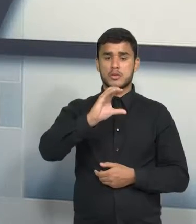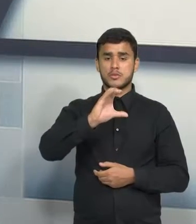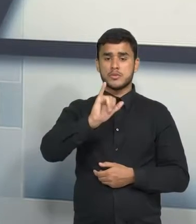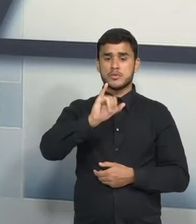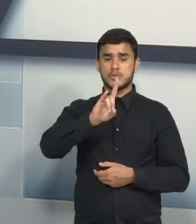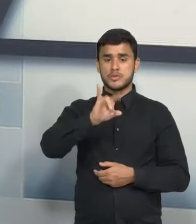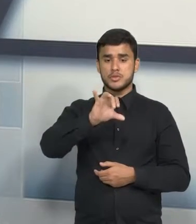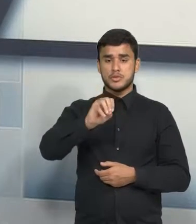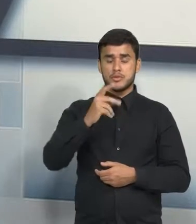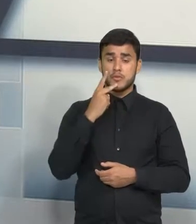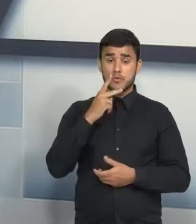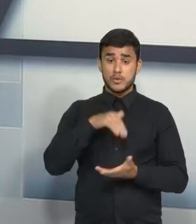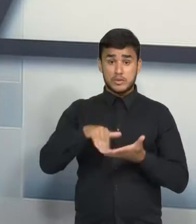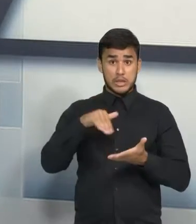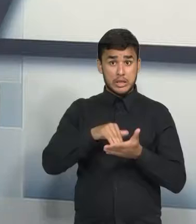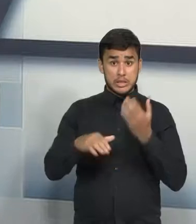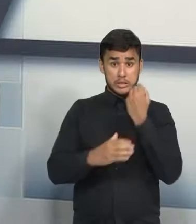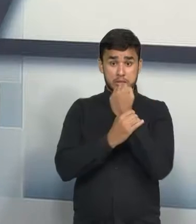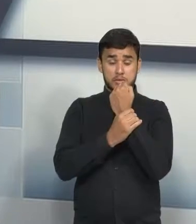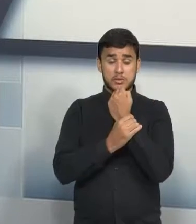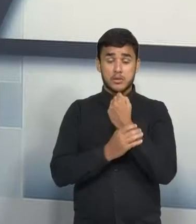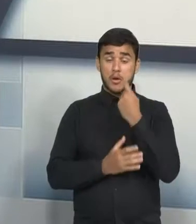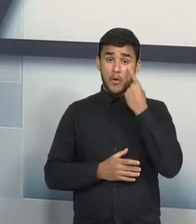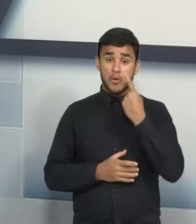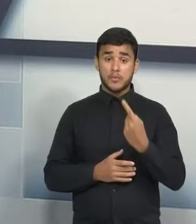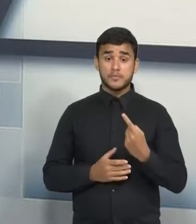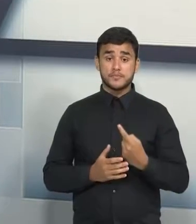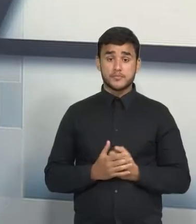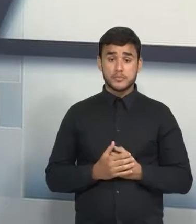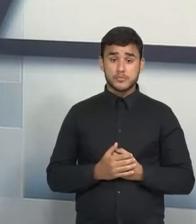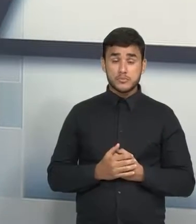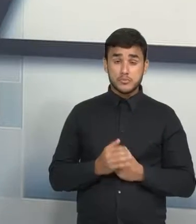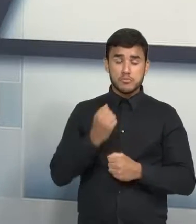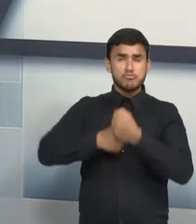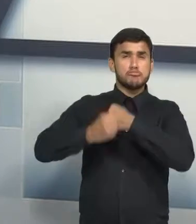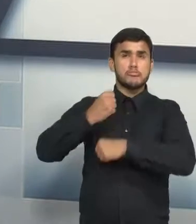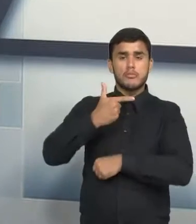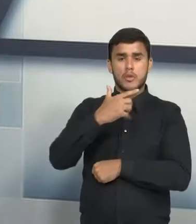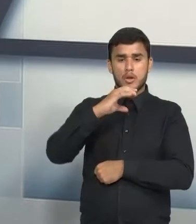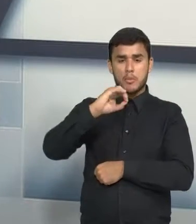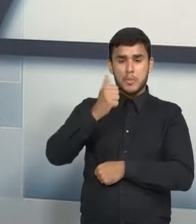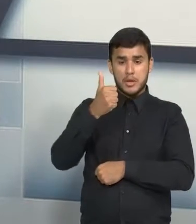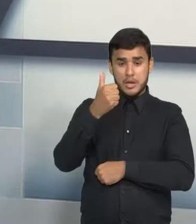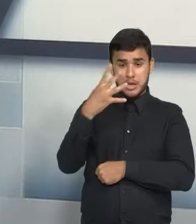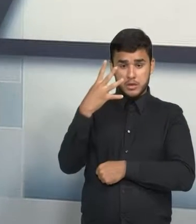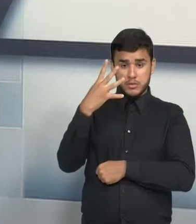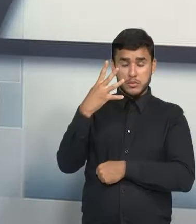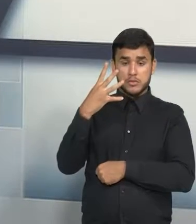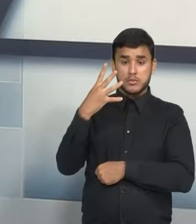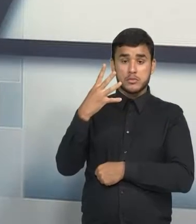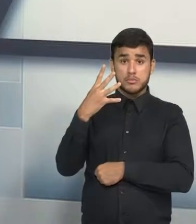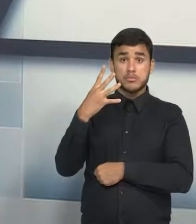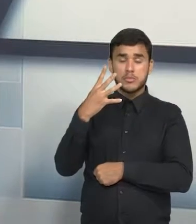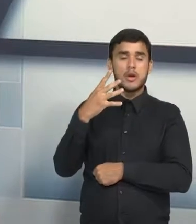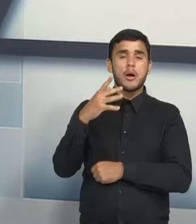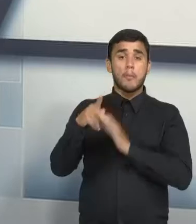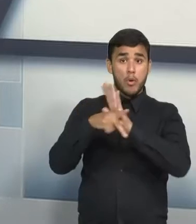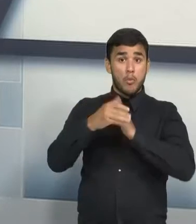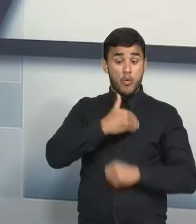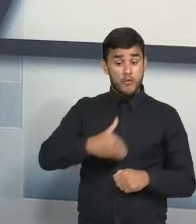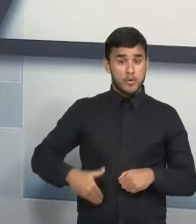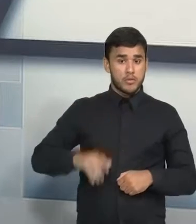Delcídio conseguiu que em 2014, e foi o último ano do CID,